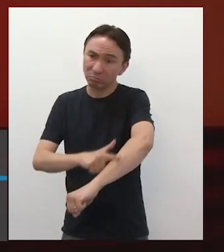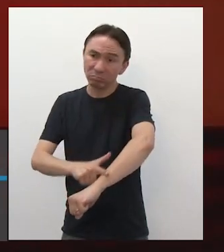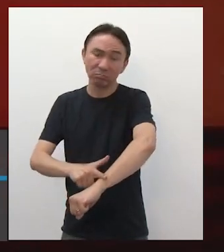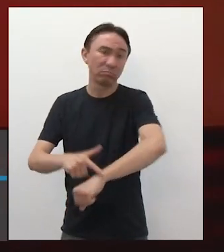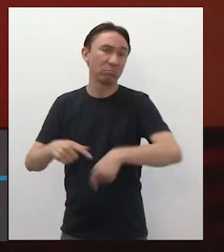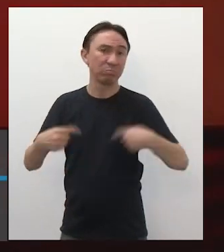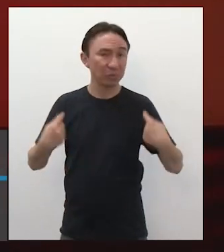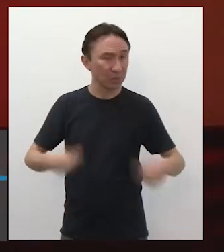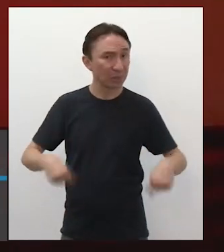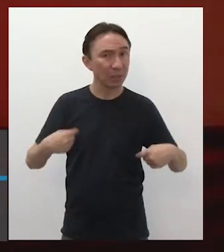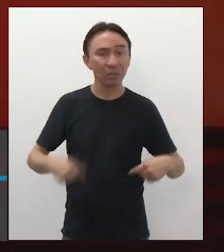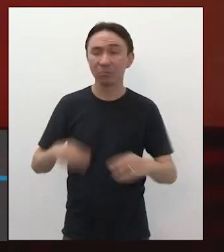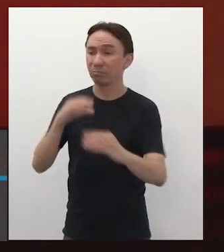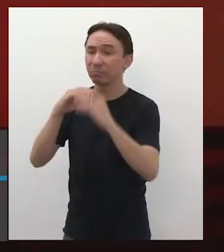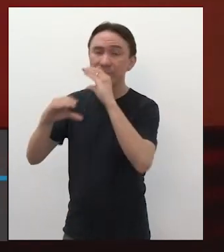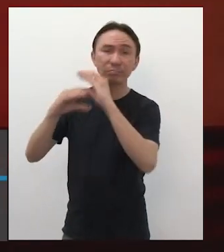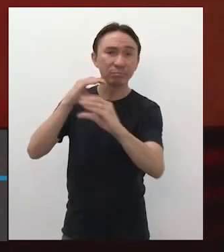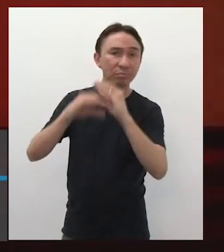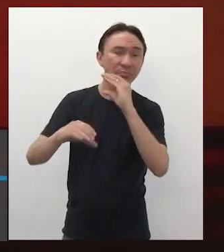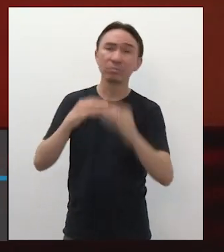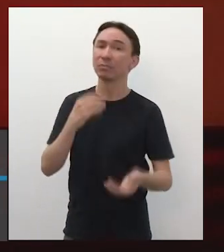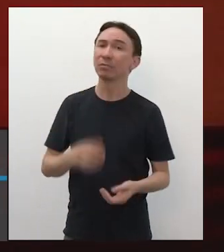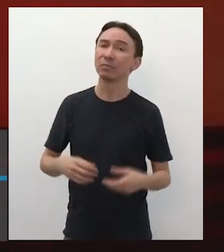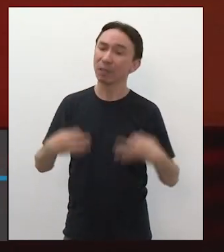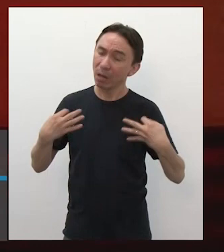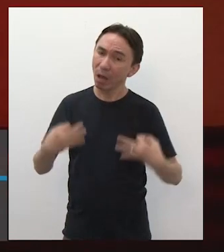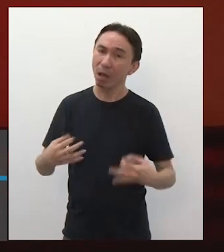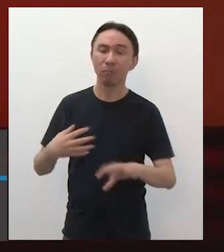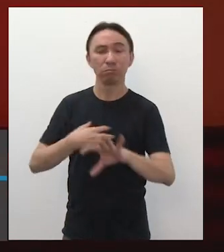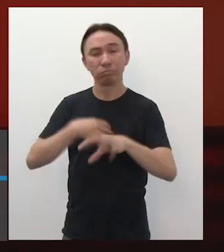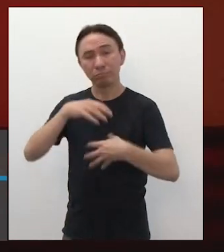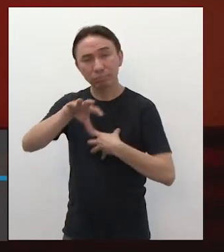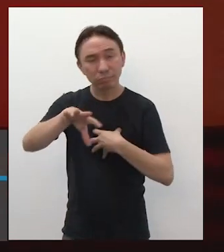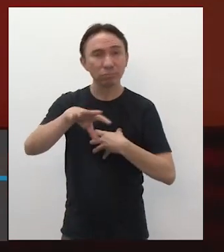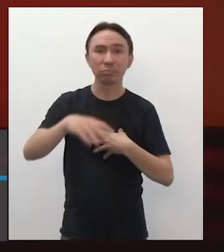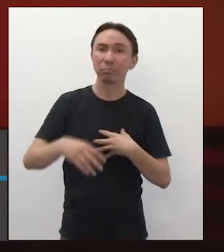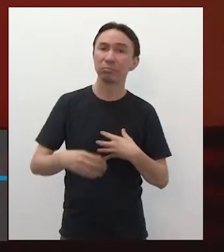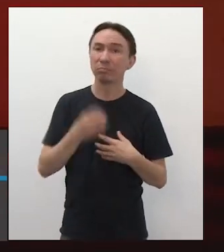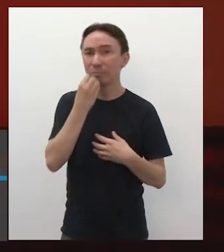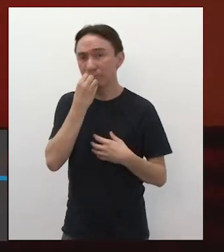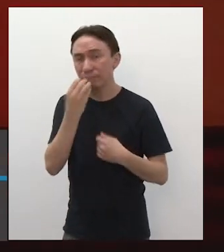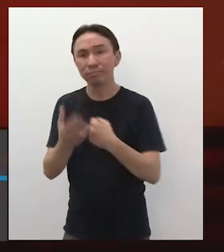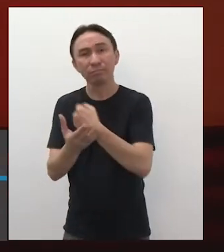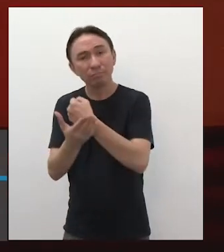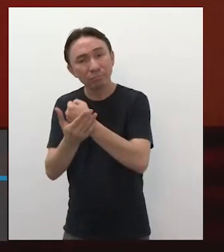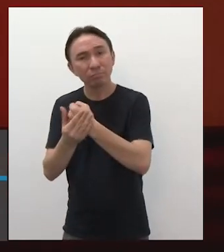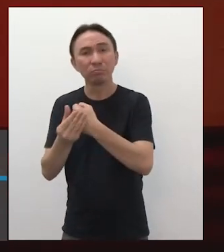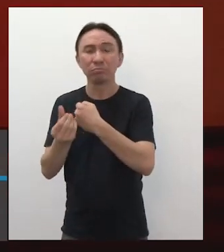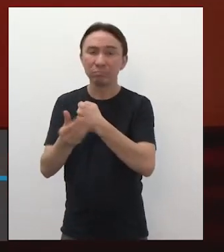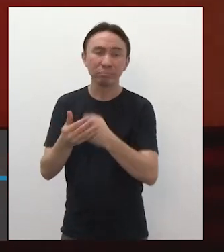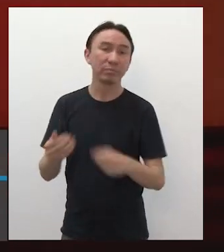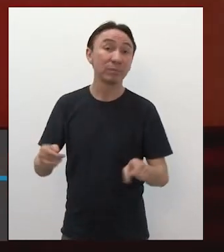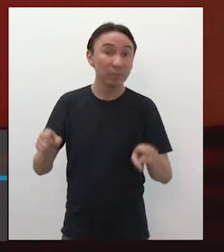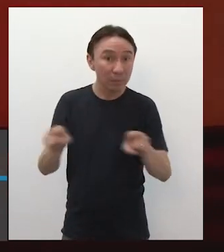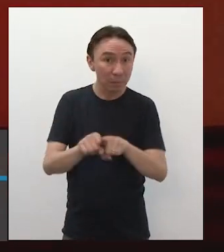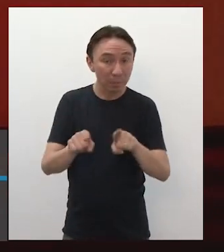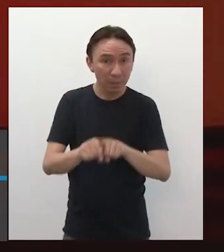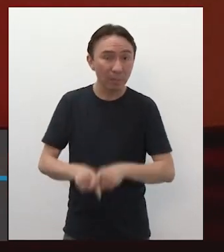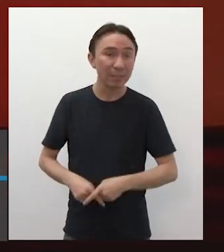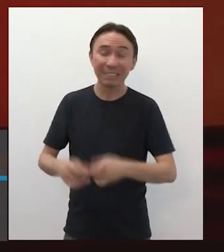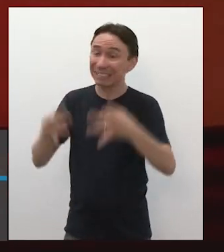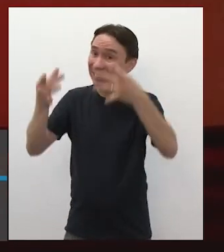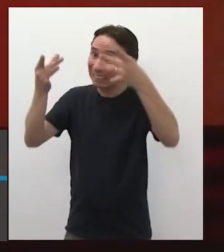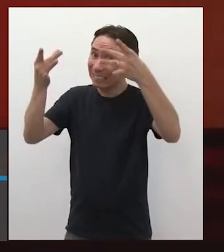comunicação, mais solidário, mais empático, né, com o outro. Esse processo descritivo, eu acho que ele é rico,